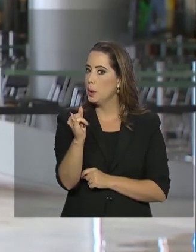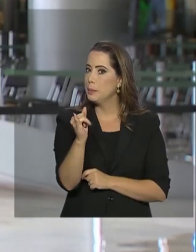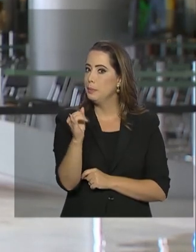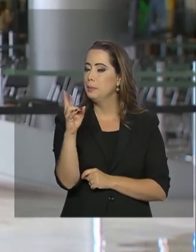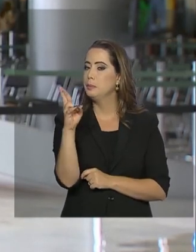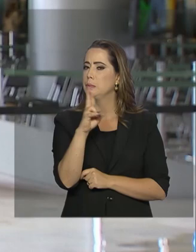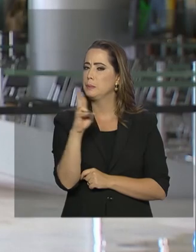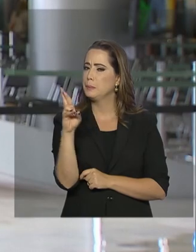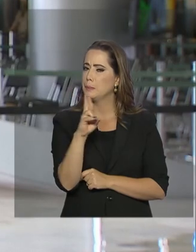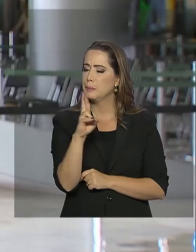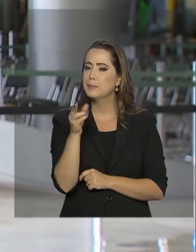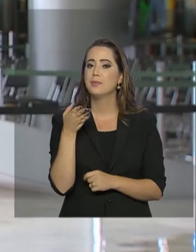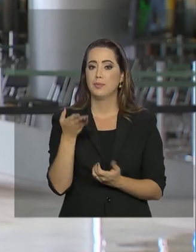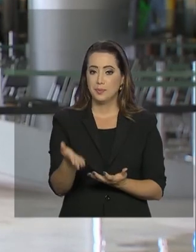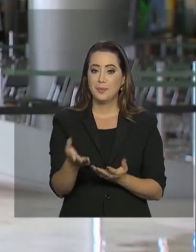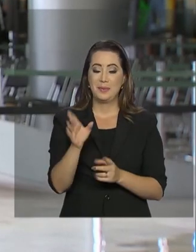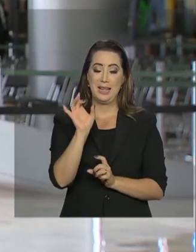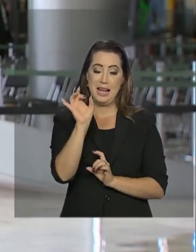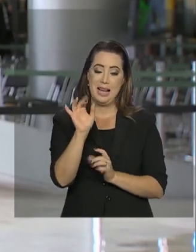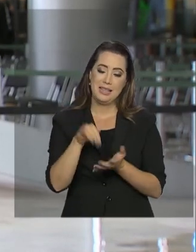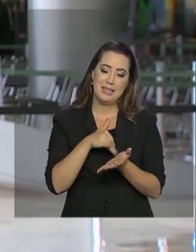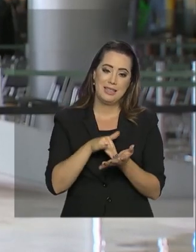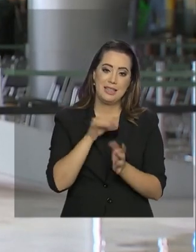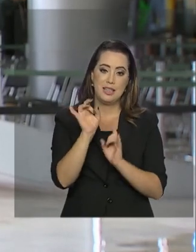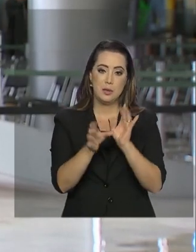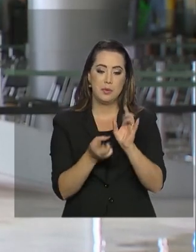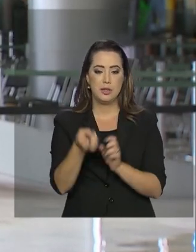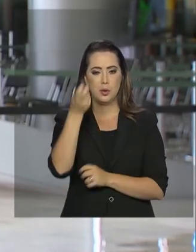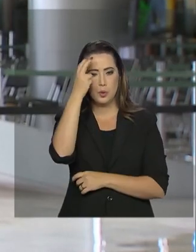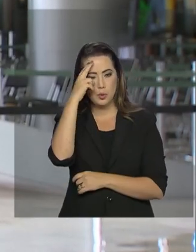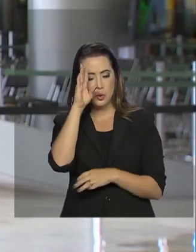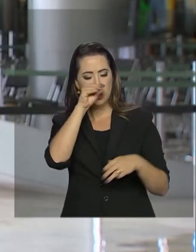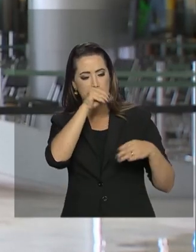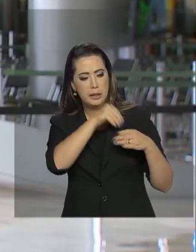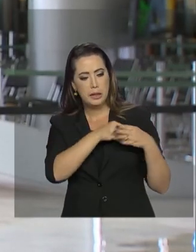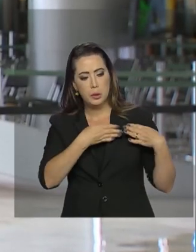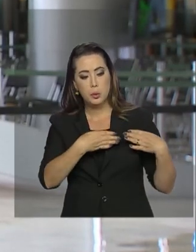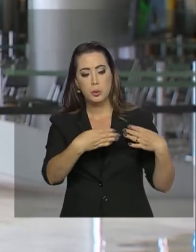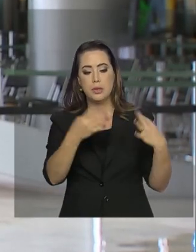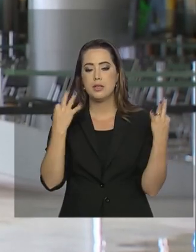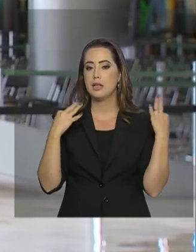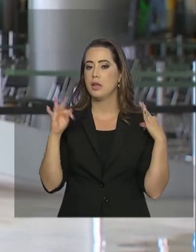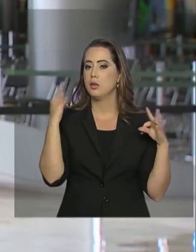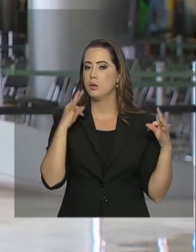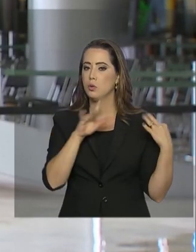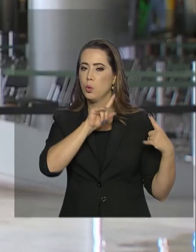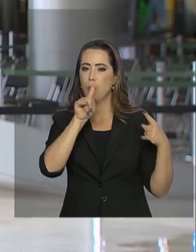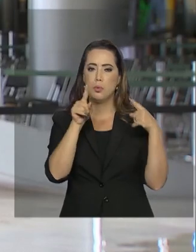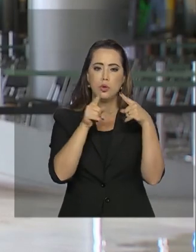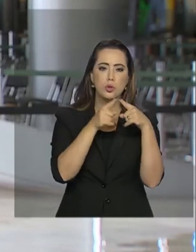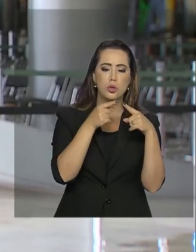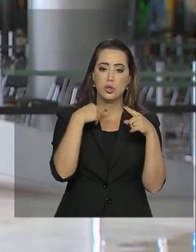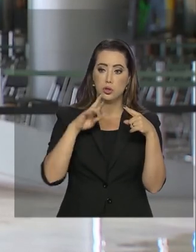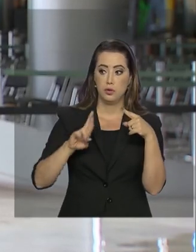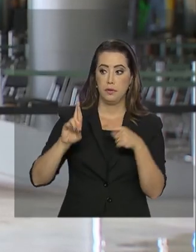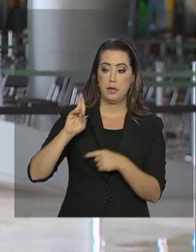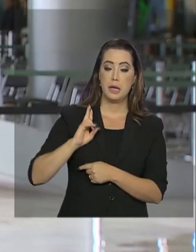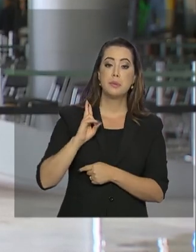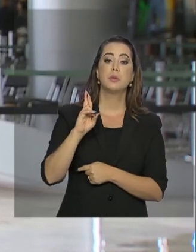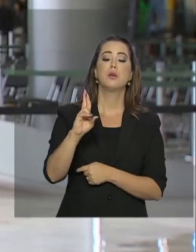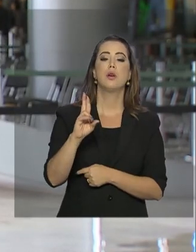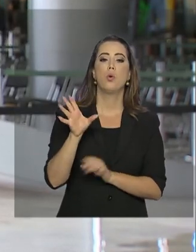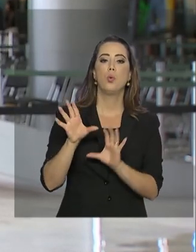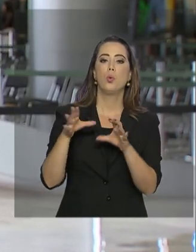de reais. A Secretaria Especial da Cultura é subordinada ao Ministério do Turismo e tem entre suas responsabilidades